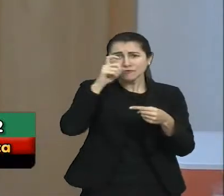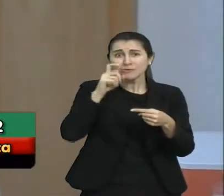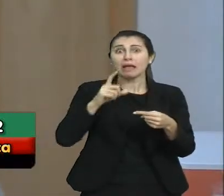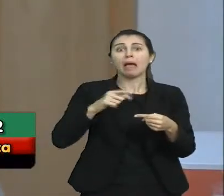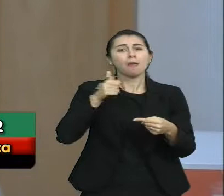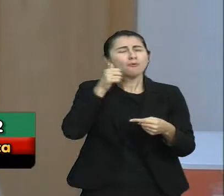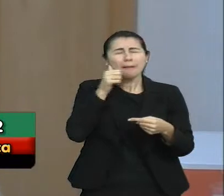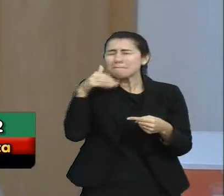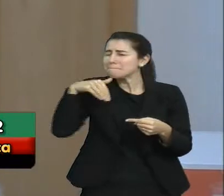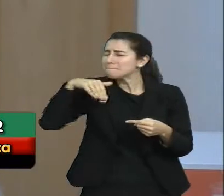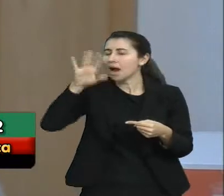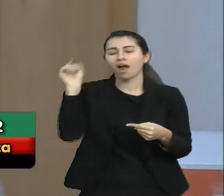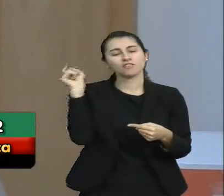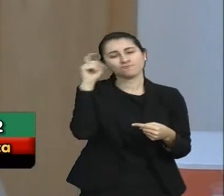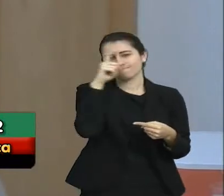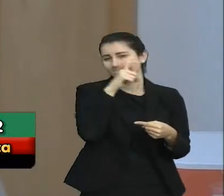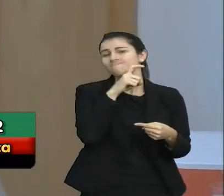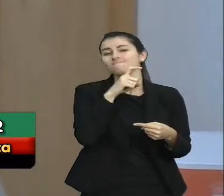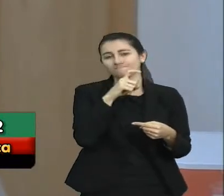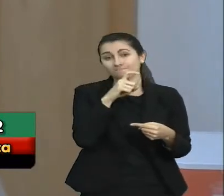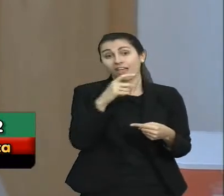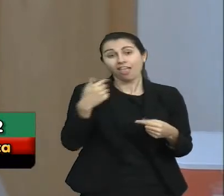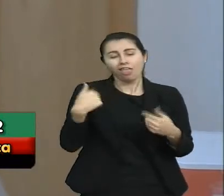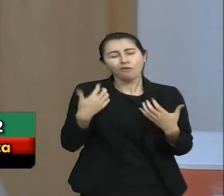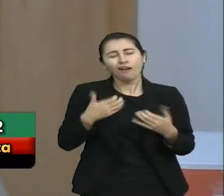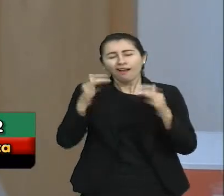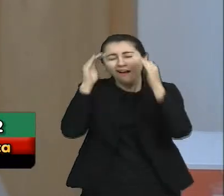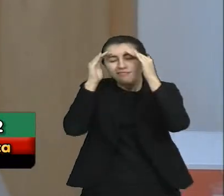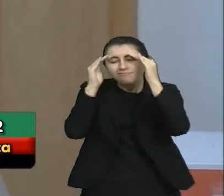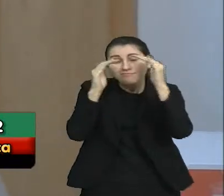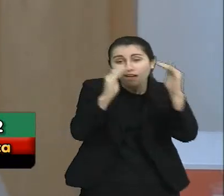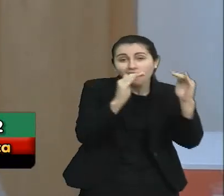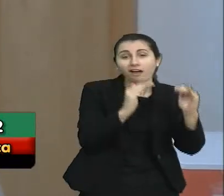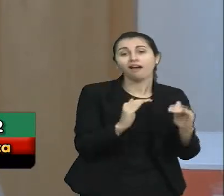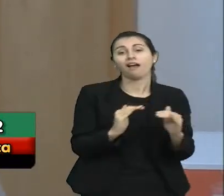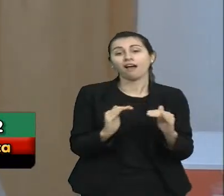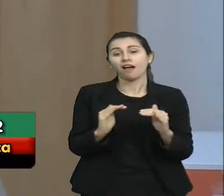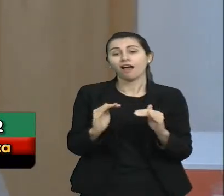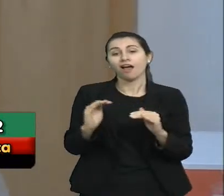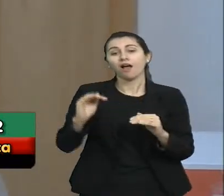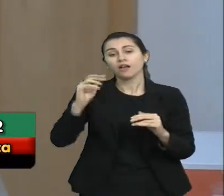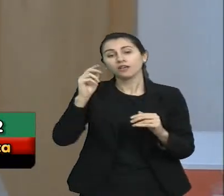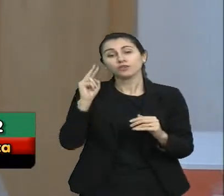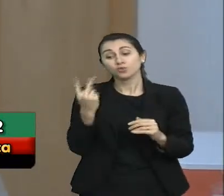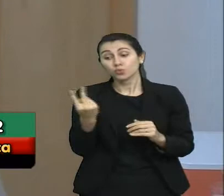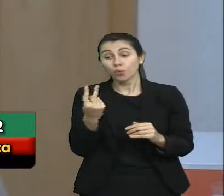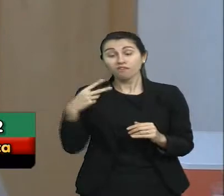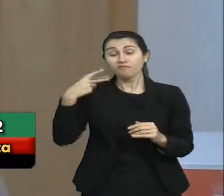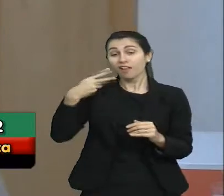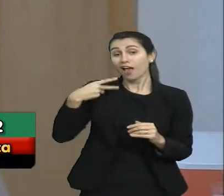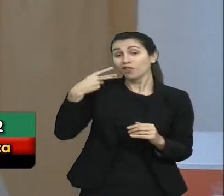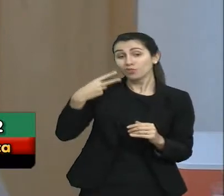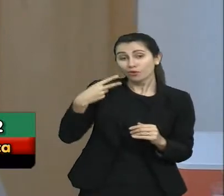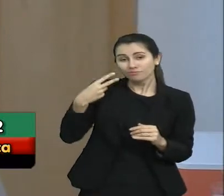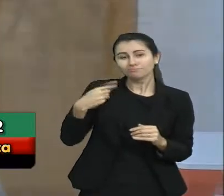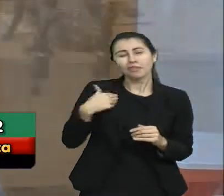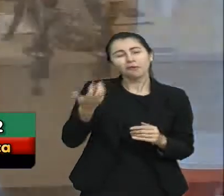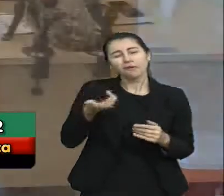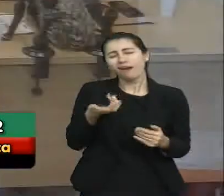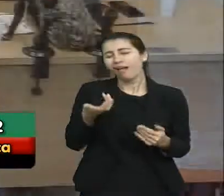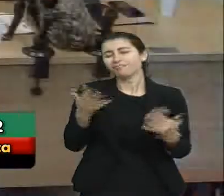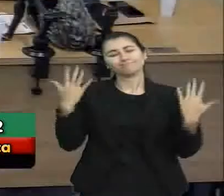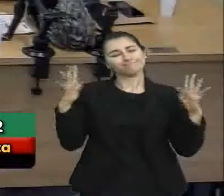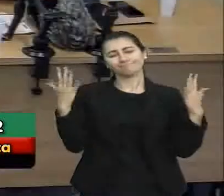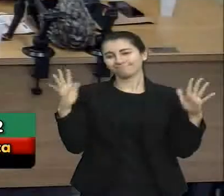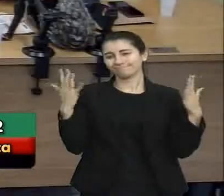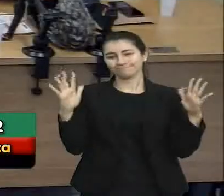Então, o meu máximo respeito aqui às duas ex-vereadoras, Rosa Eleutério e Mazé Favarão. Eu queria pedir uma salva de palmas para elas,